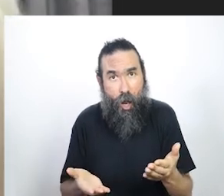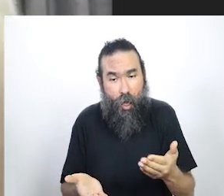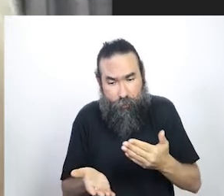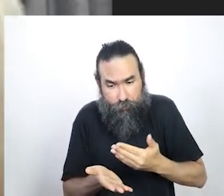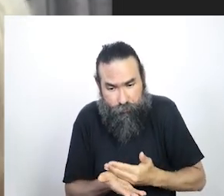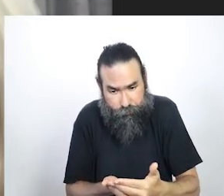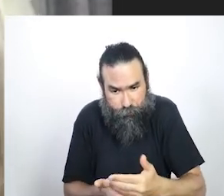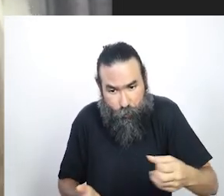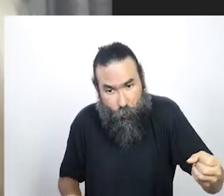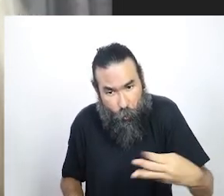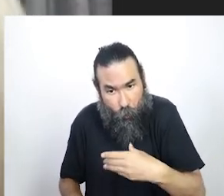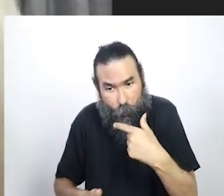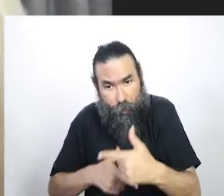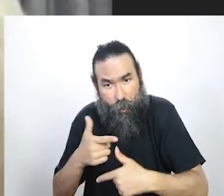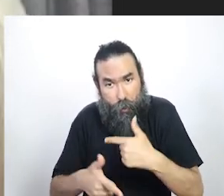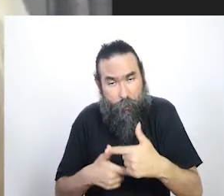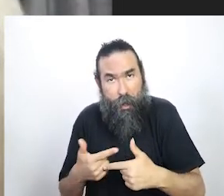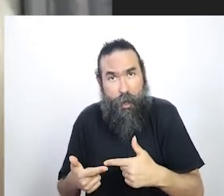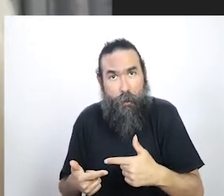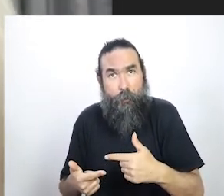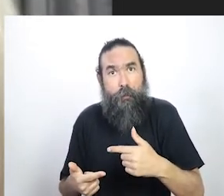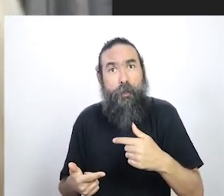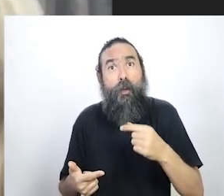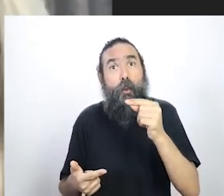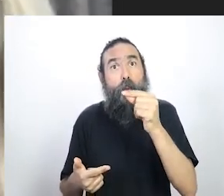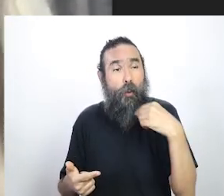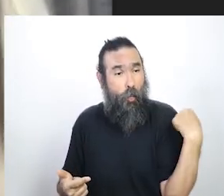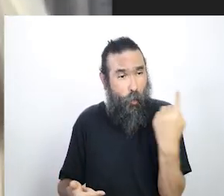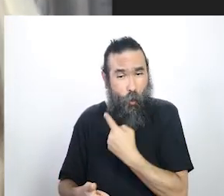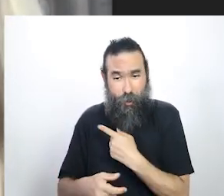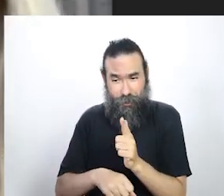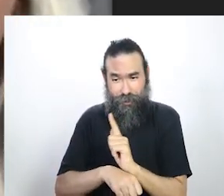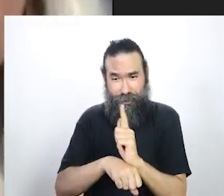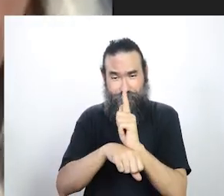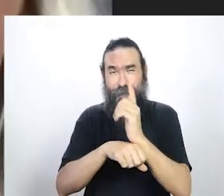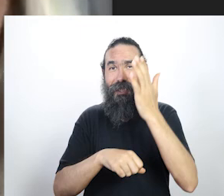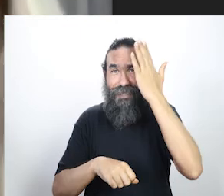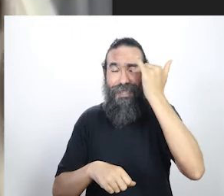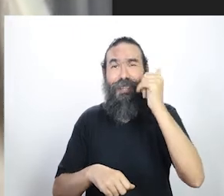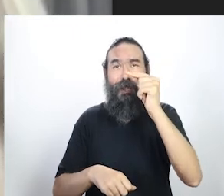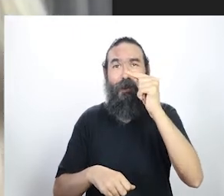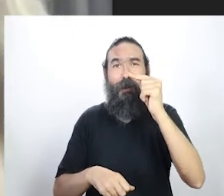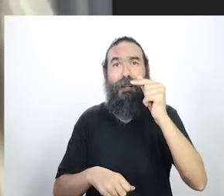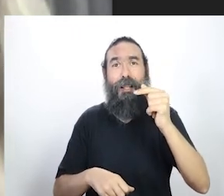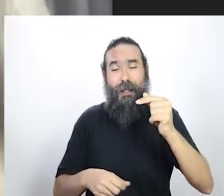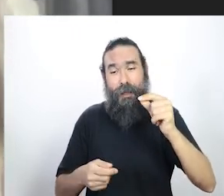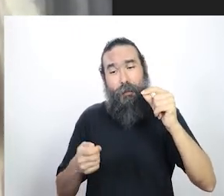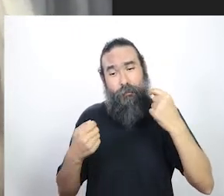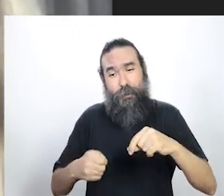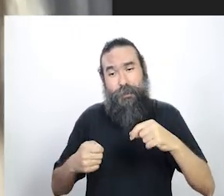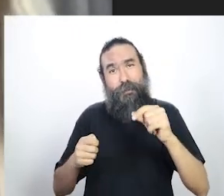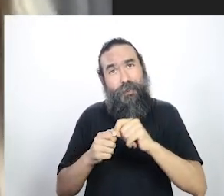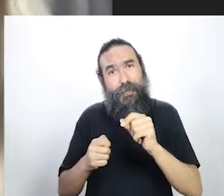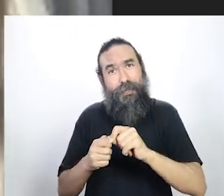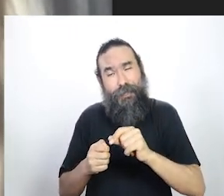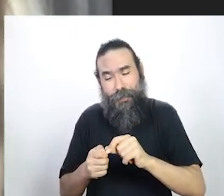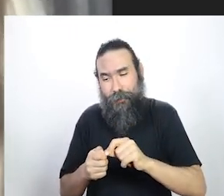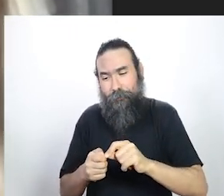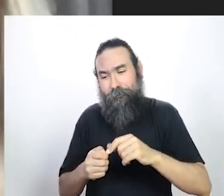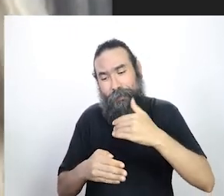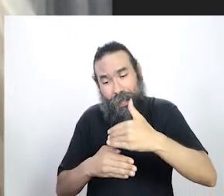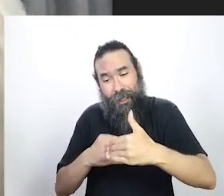segunda etapa, enraizar, porque quem está na gestão sabe que são várias etapas e várias camadas de transformação. A gente não